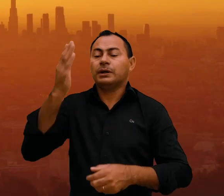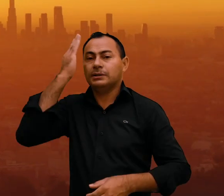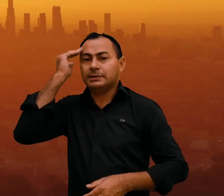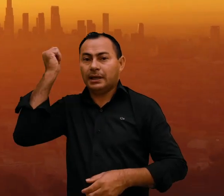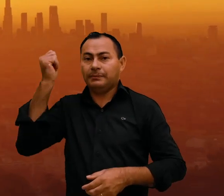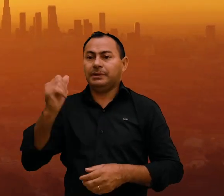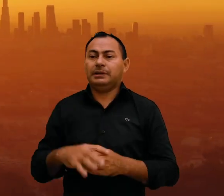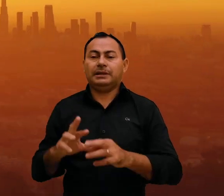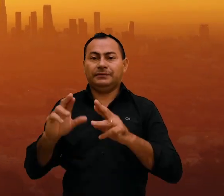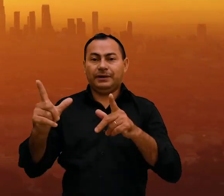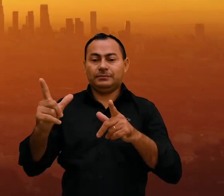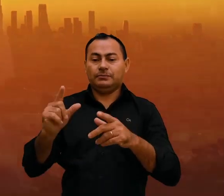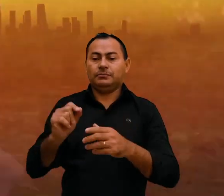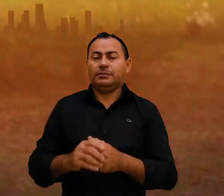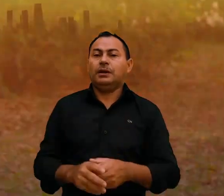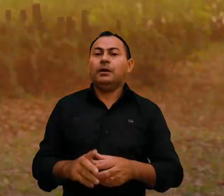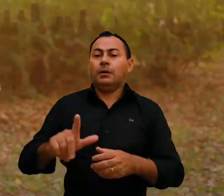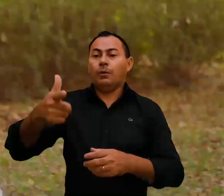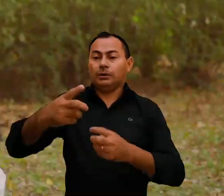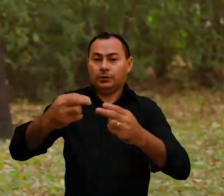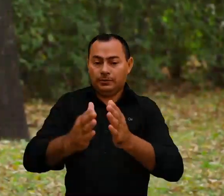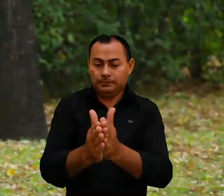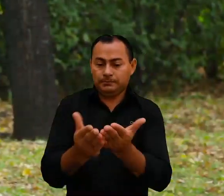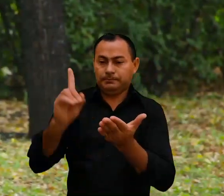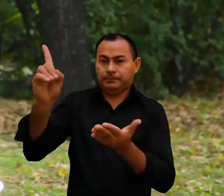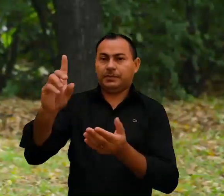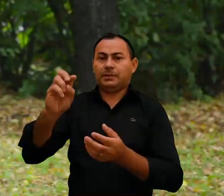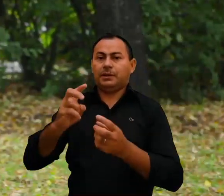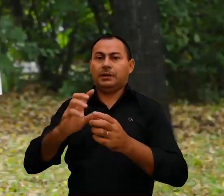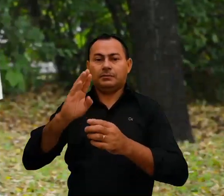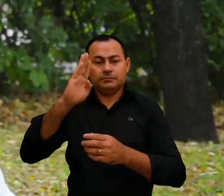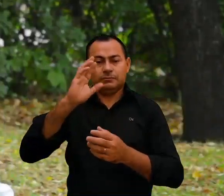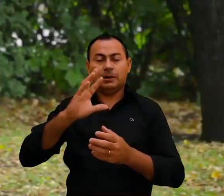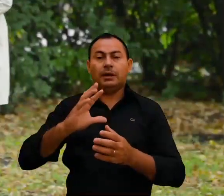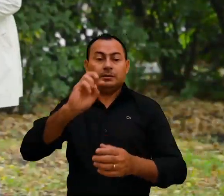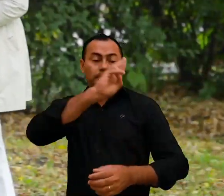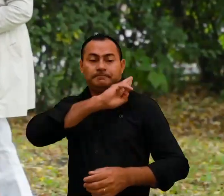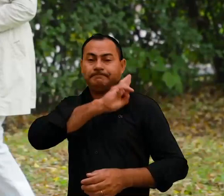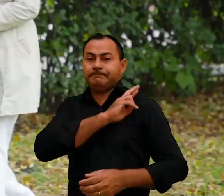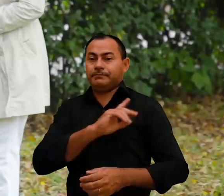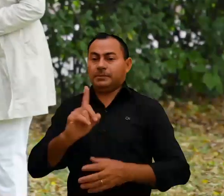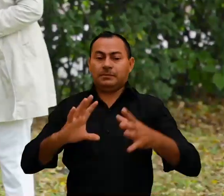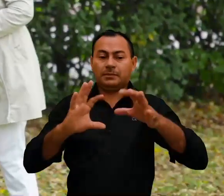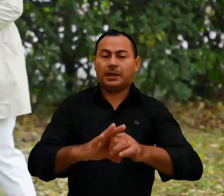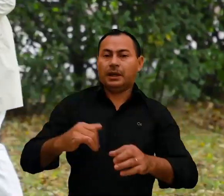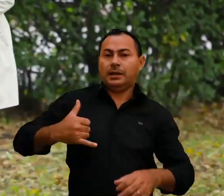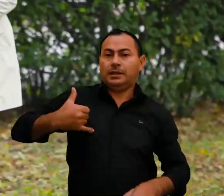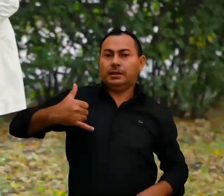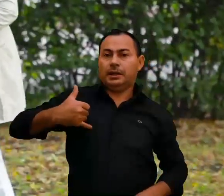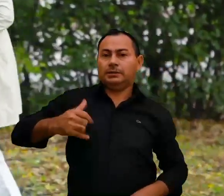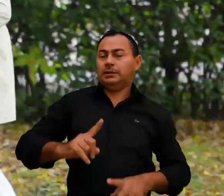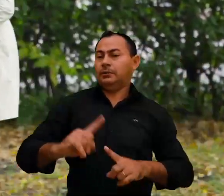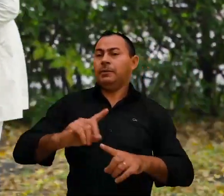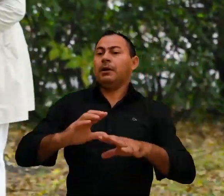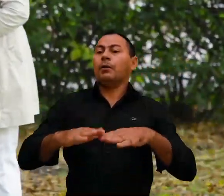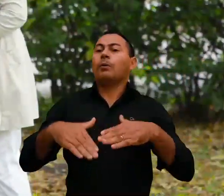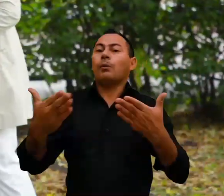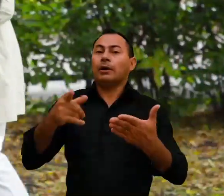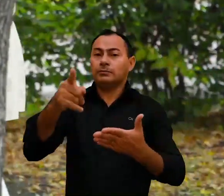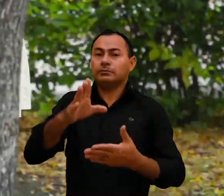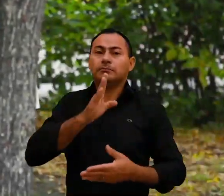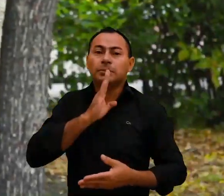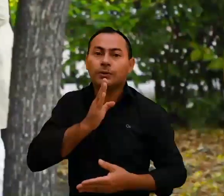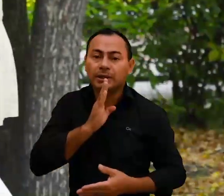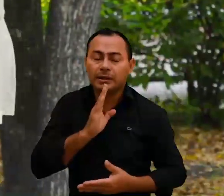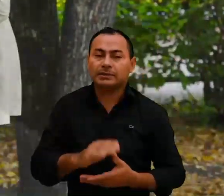que a pessoa faz com aquilo que sabe outra coisa na Bíblia o fator responsabilidade não está associado a idade mas sim